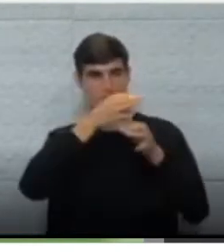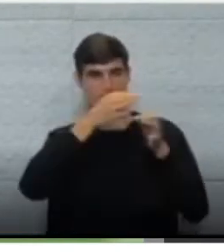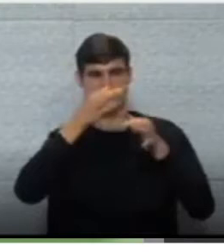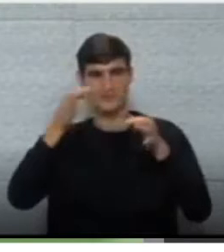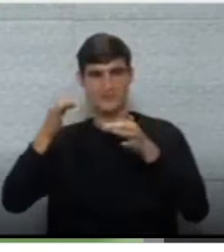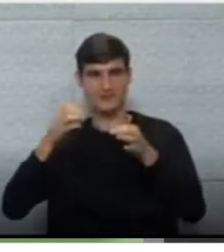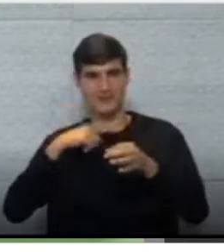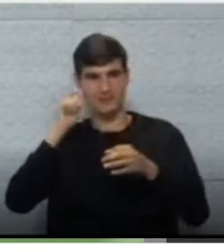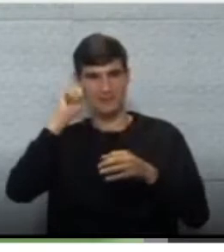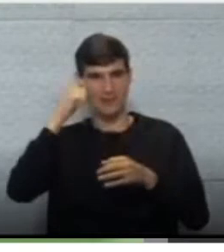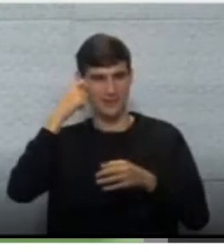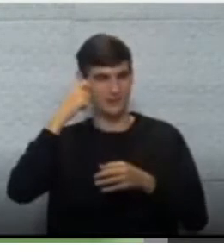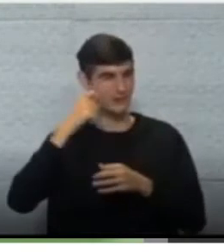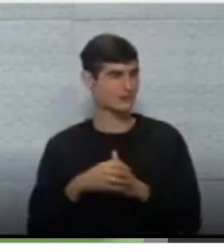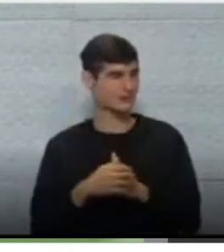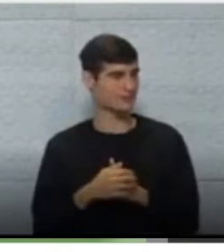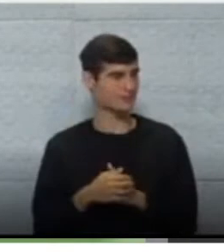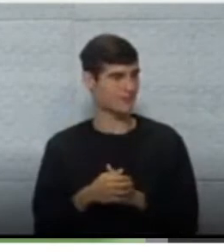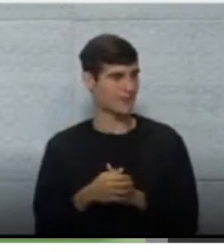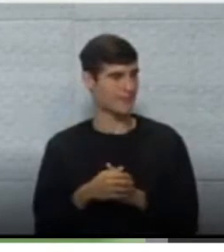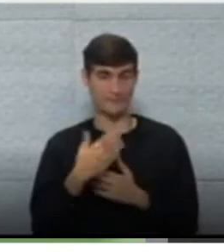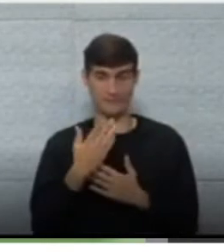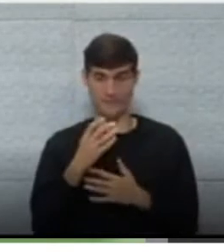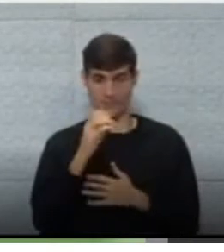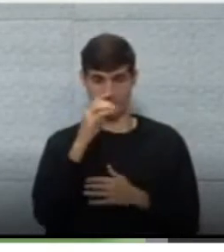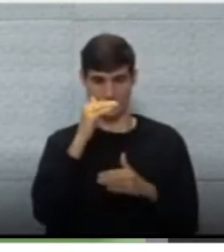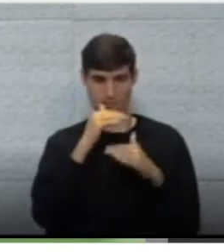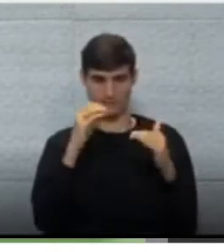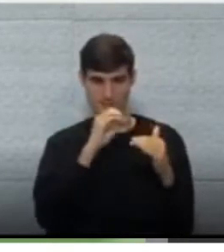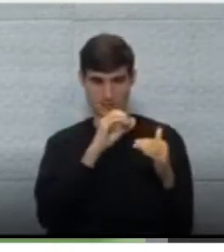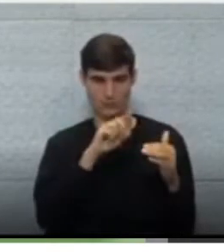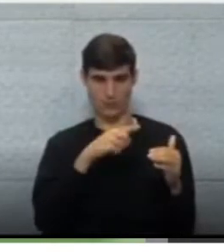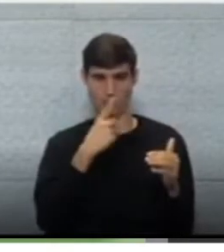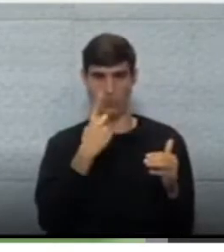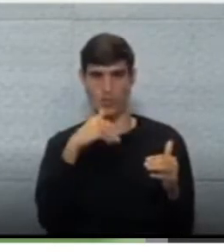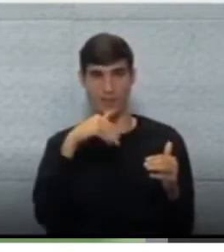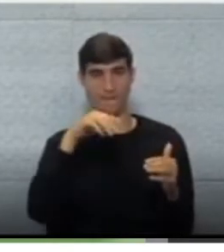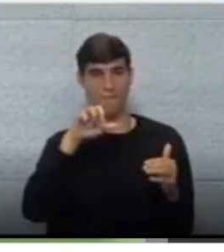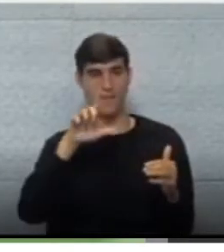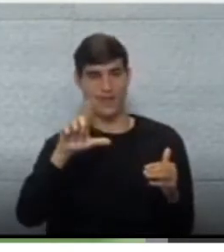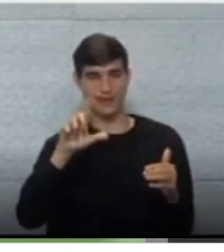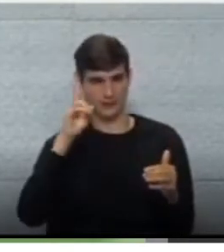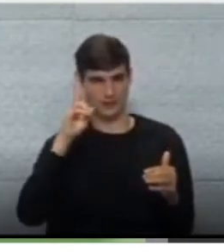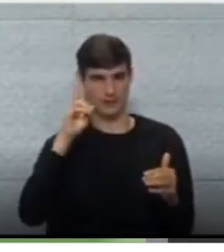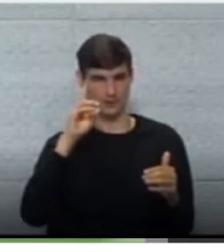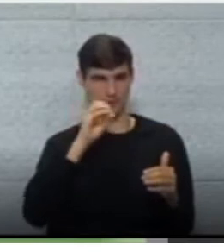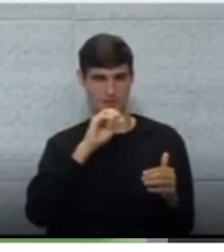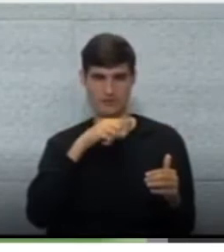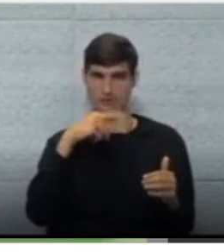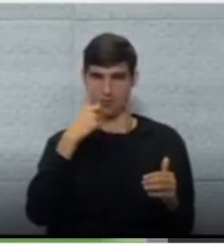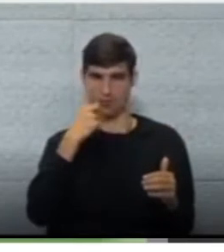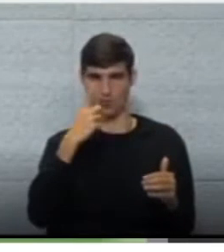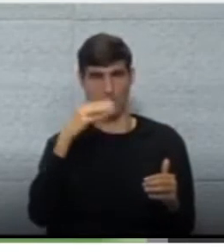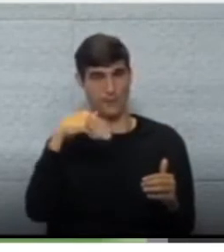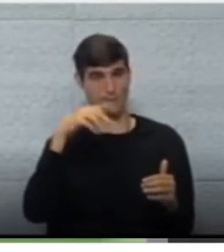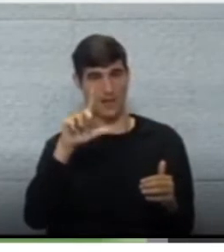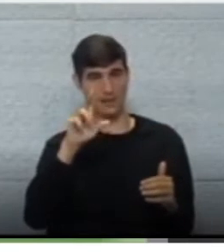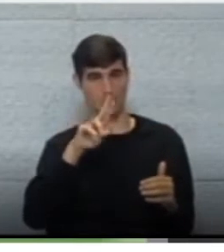2, o inóculo foi 0,1 ml, então nós estamos querendo em ml, a gente tem que converter tudo para